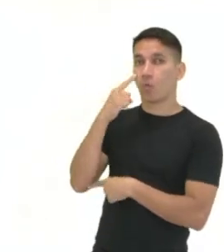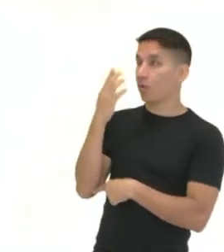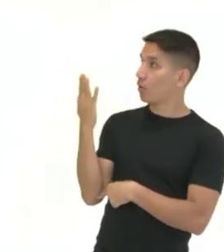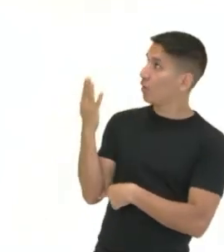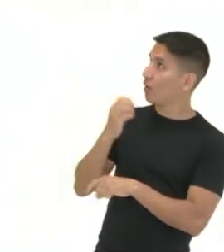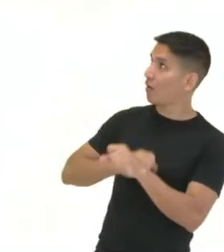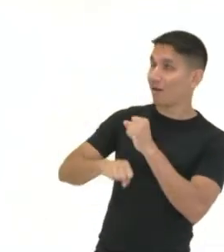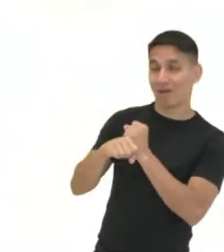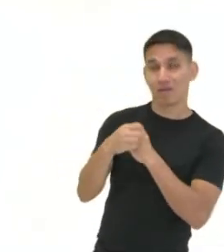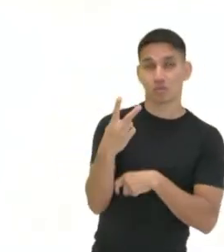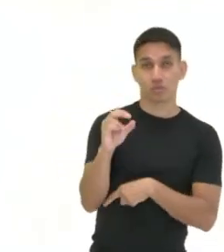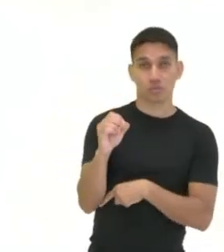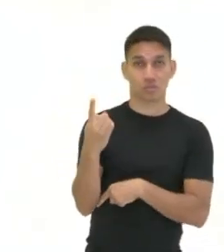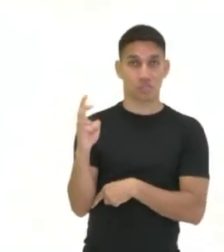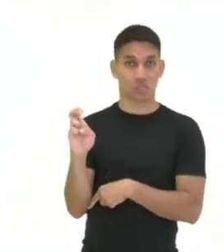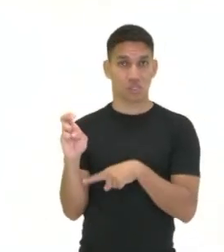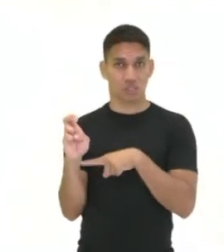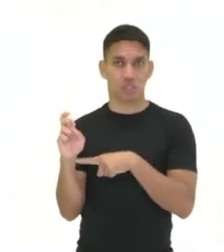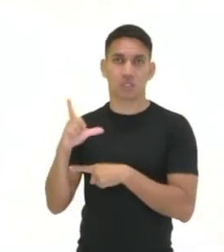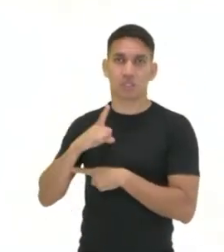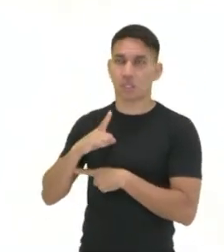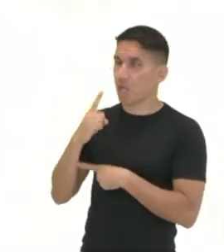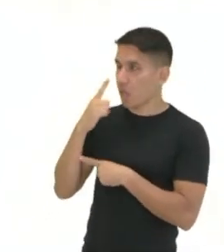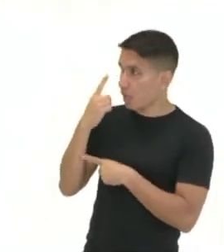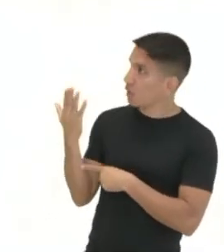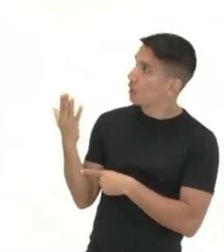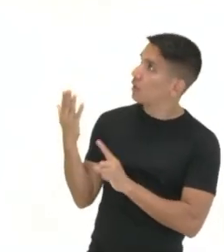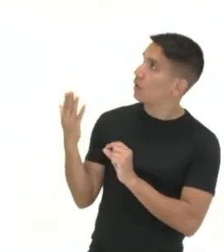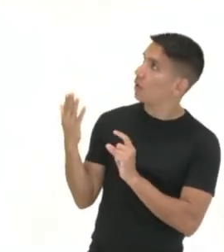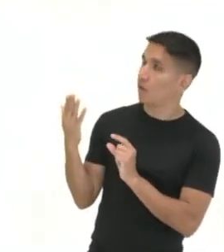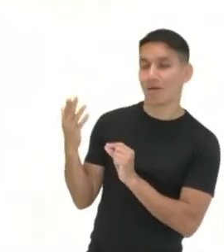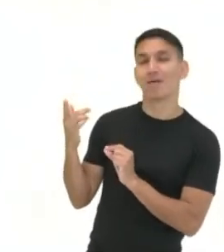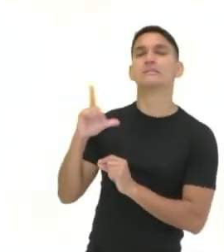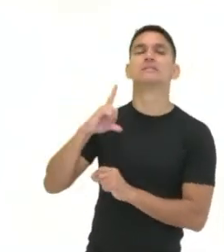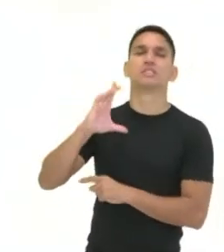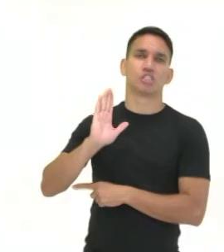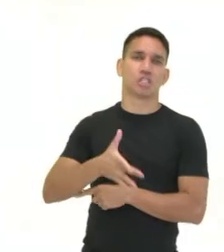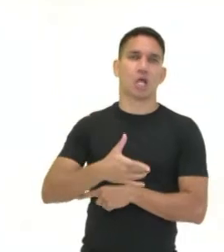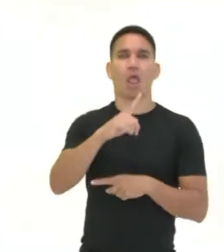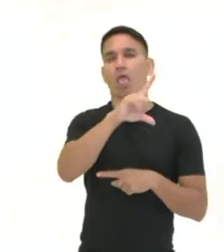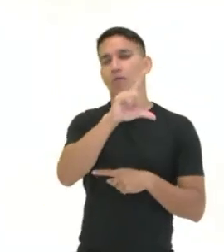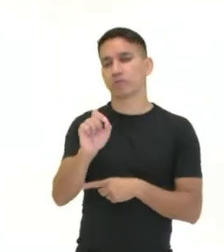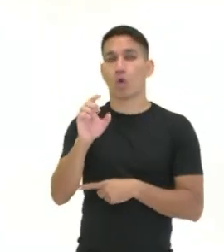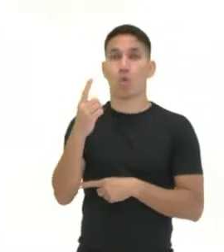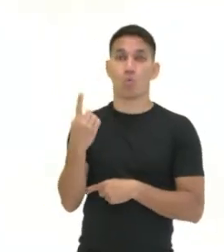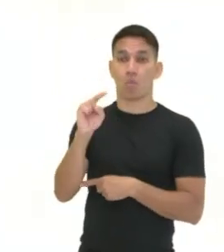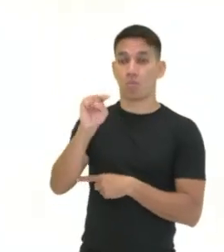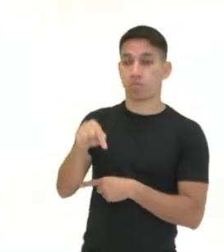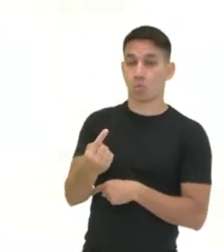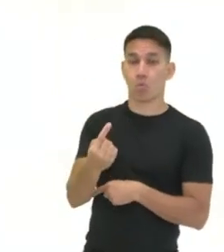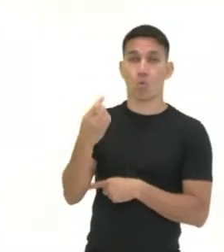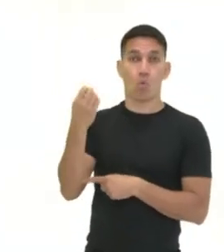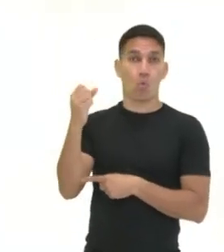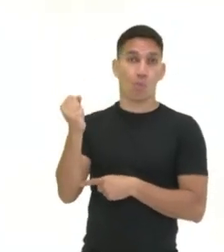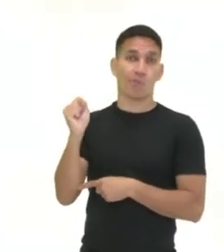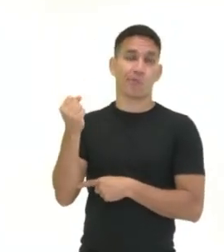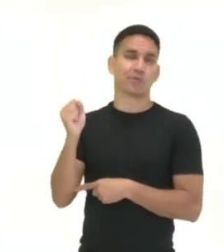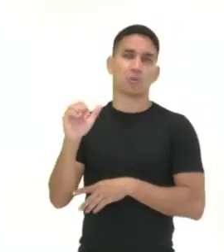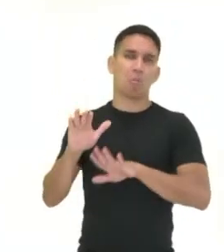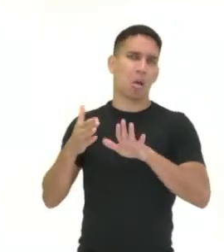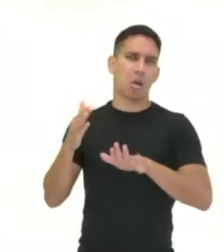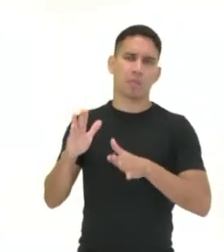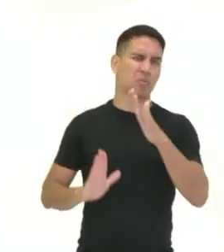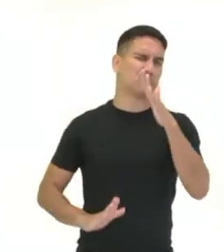é 2015. Tá? Então, 2015 já cai para 1,8. Tá? Cerca de,